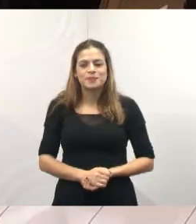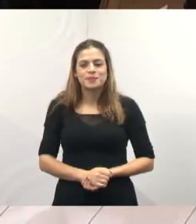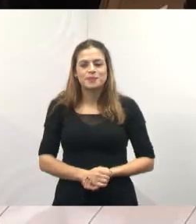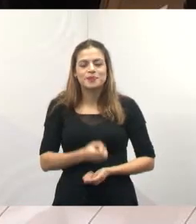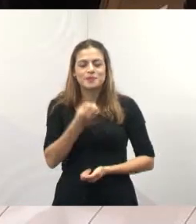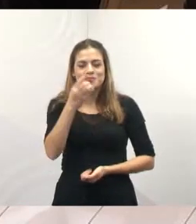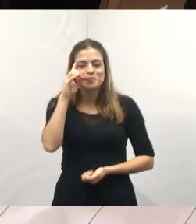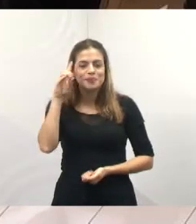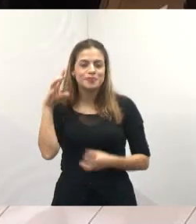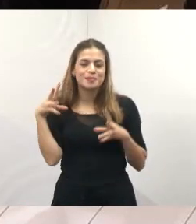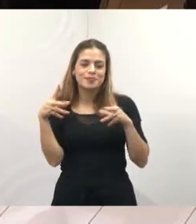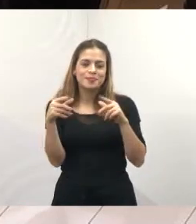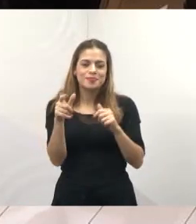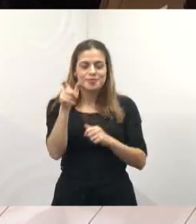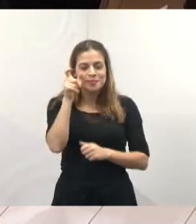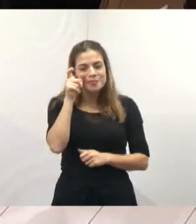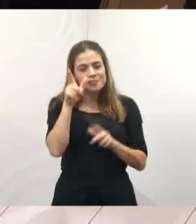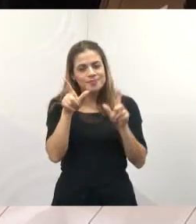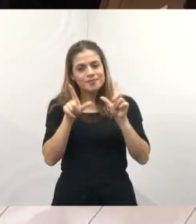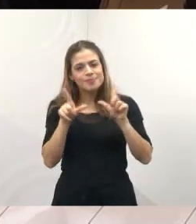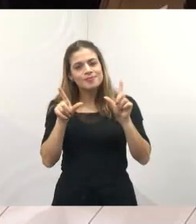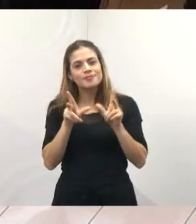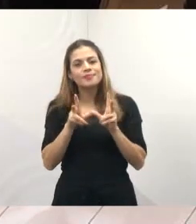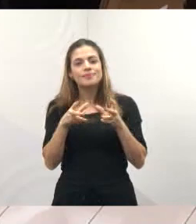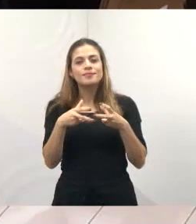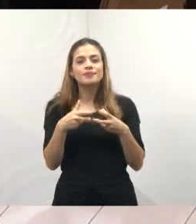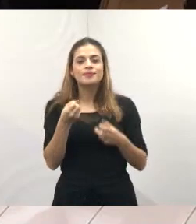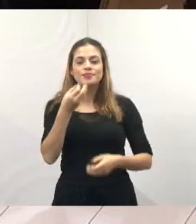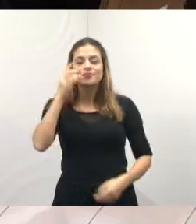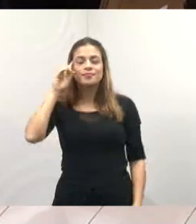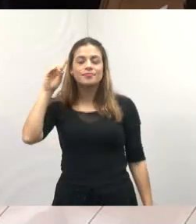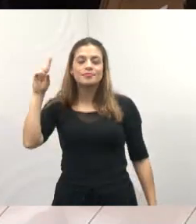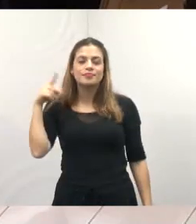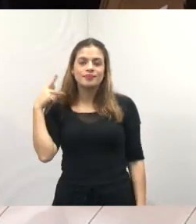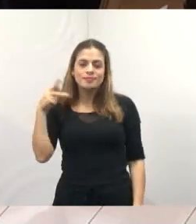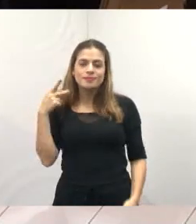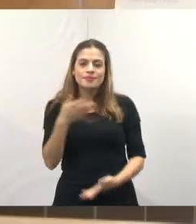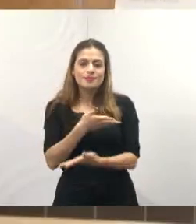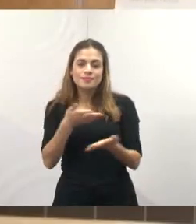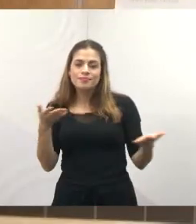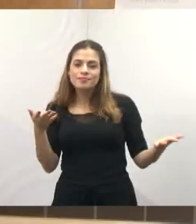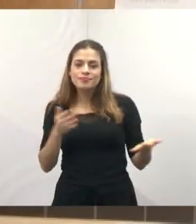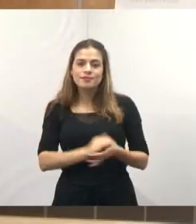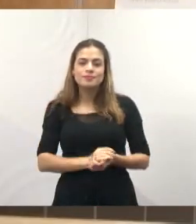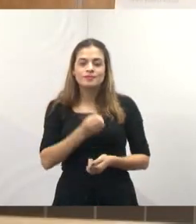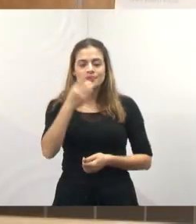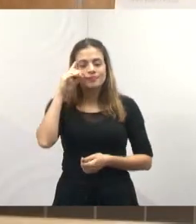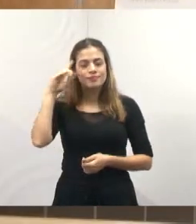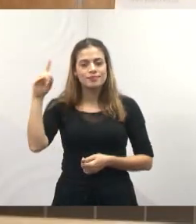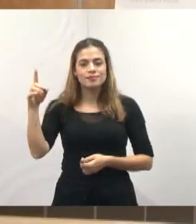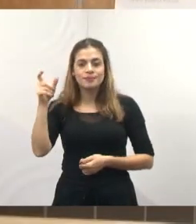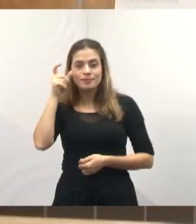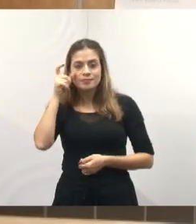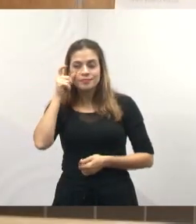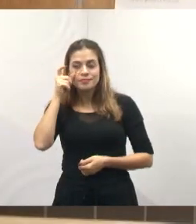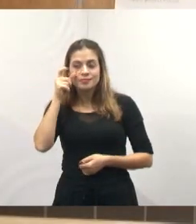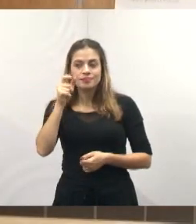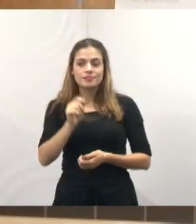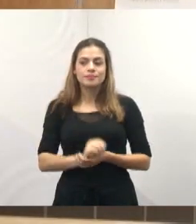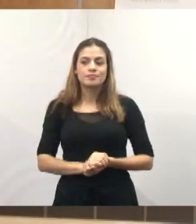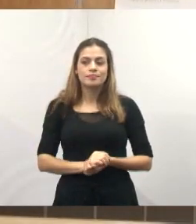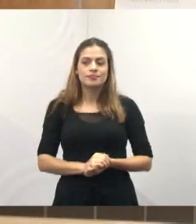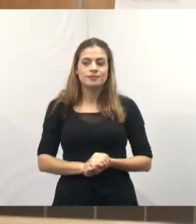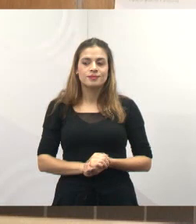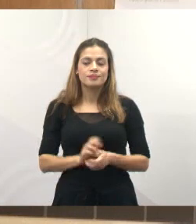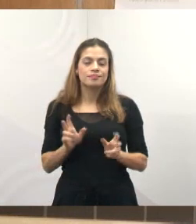Bom dia a todos que nos assistem pela TV Câmara. Bom dia, nobres vereadores. Bom dia quem nos assiste aqui